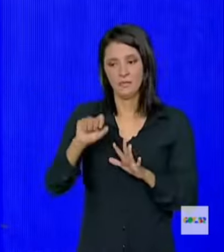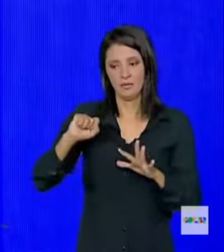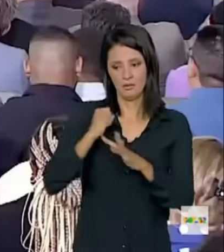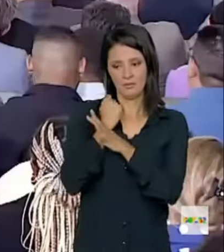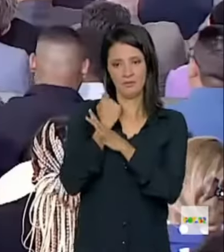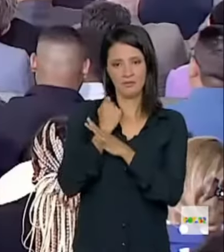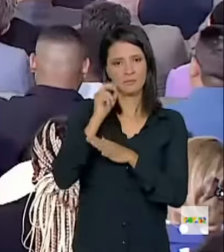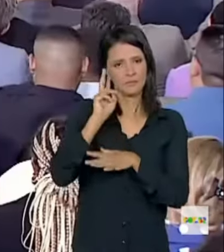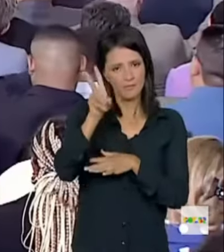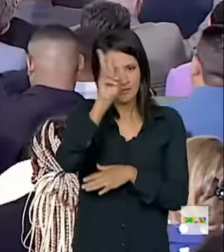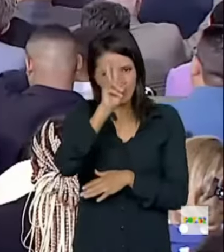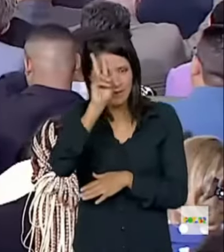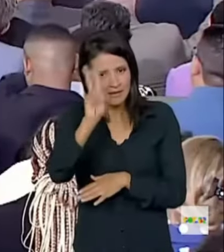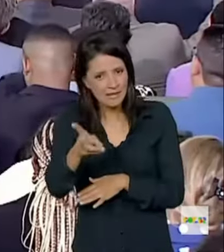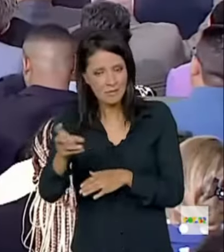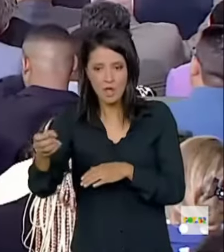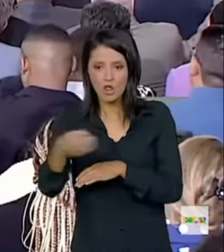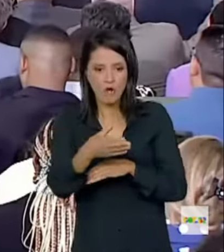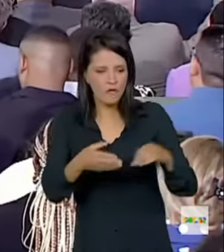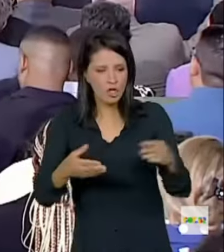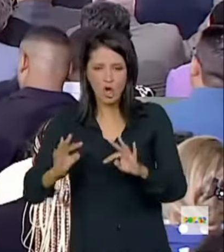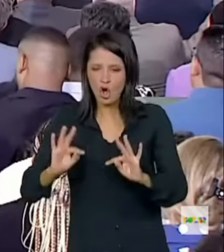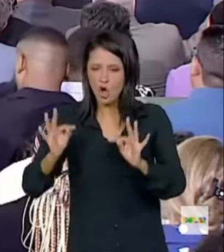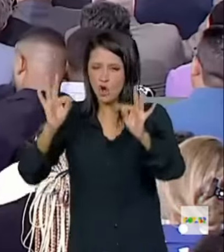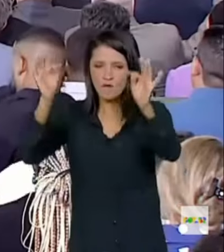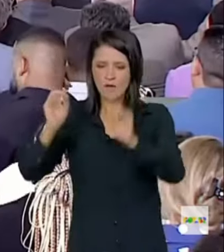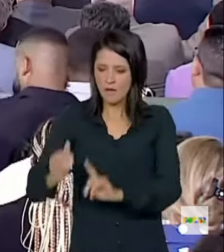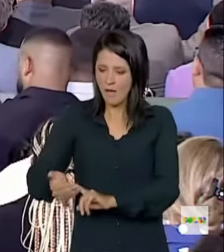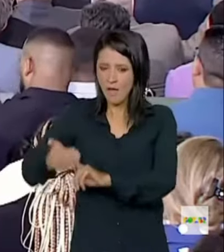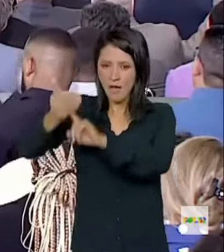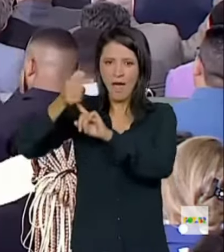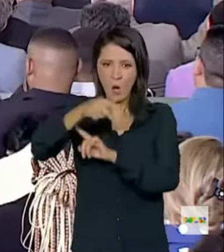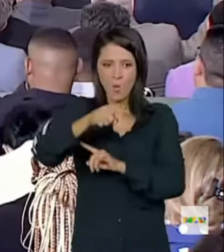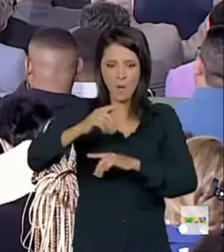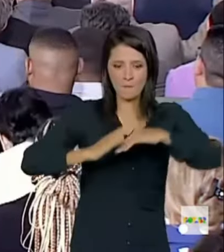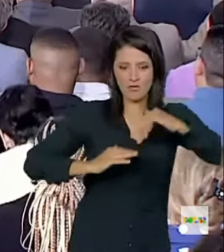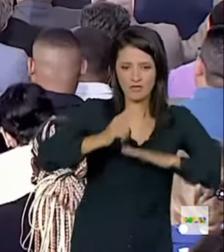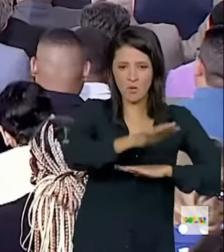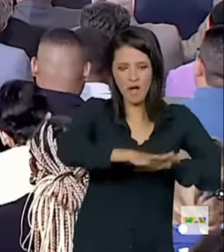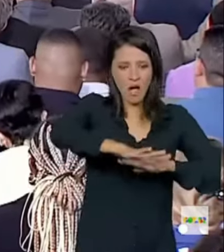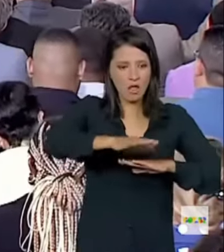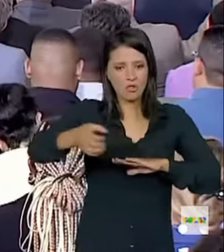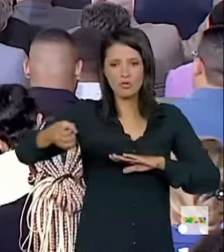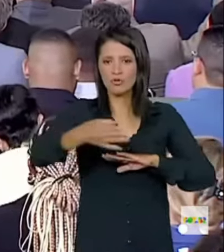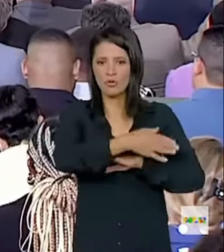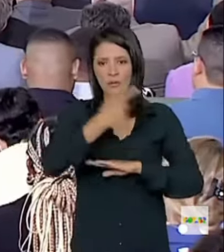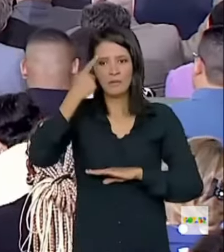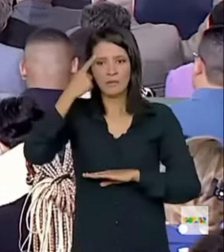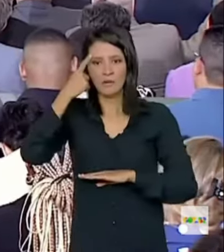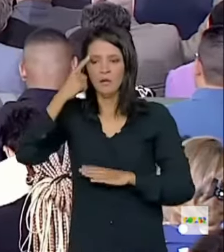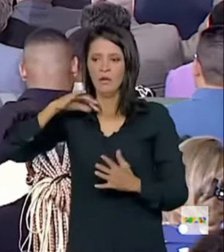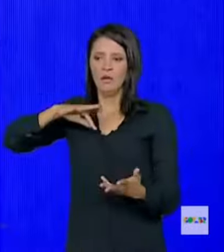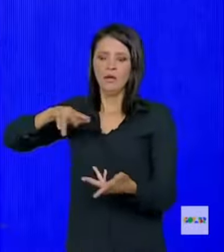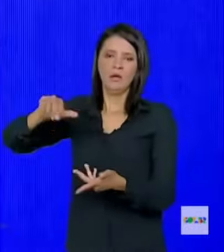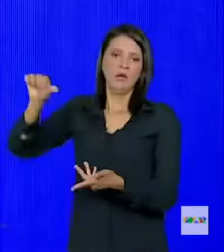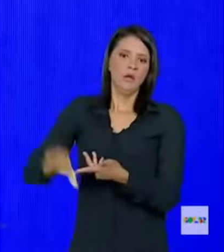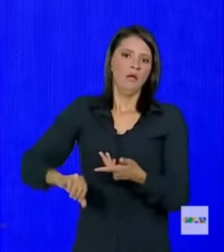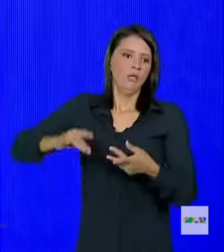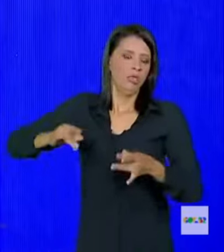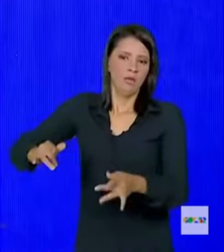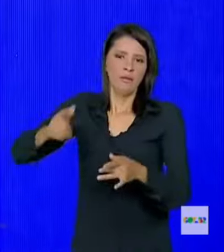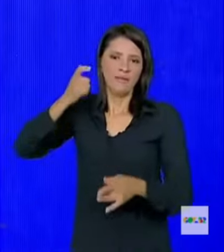uma inovação tecnológica, uma inovação numa profissão, a gente pensa que o mundo vai acabar. Imagina